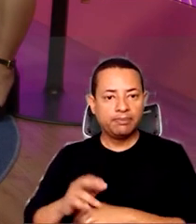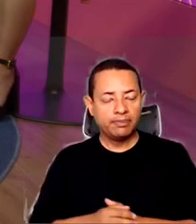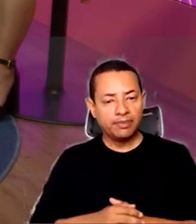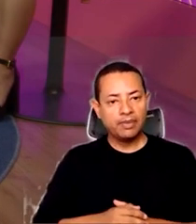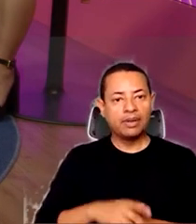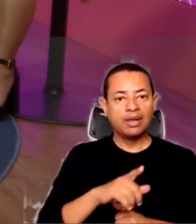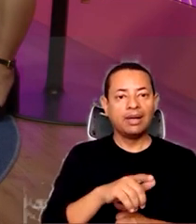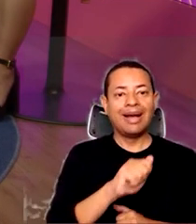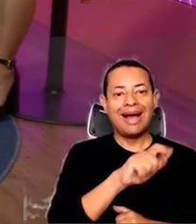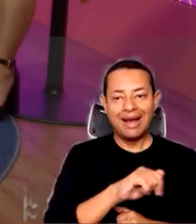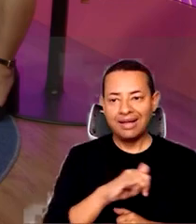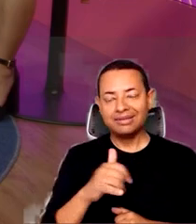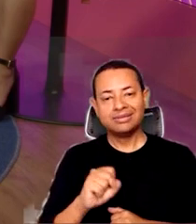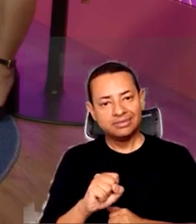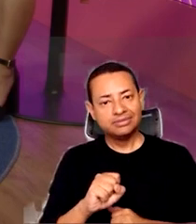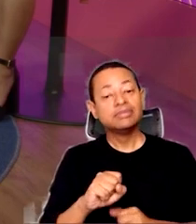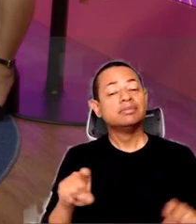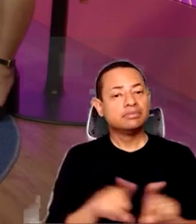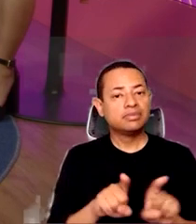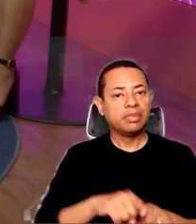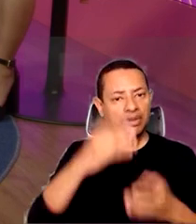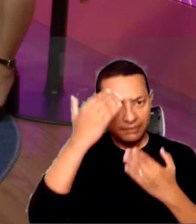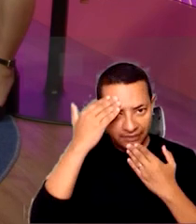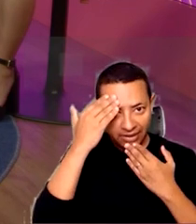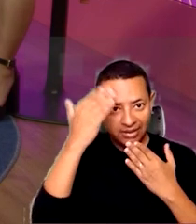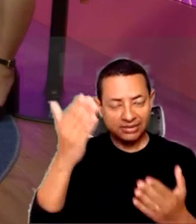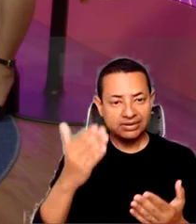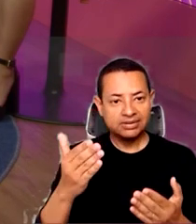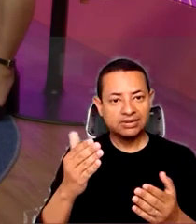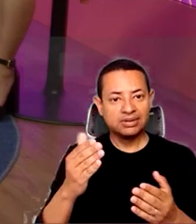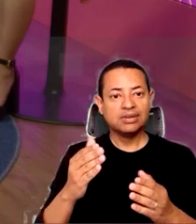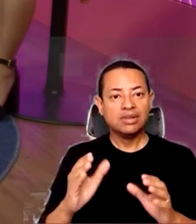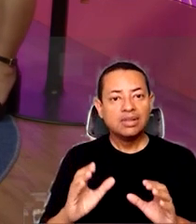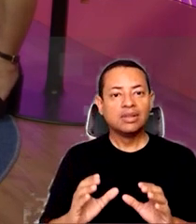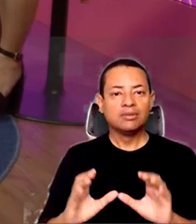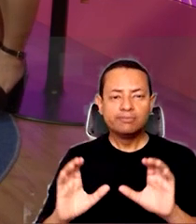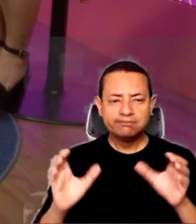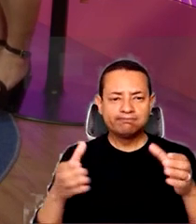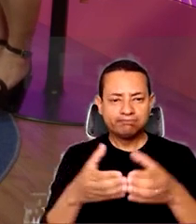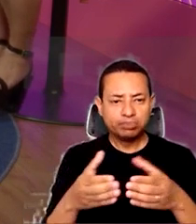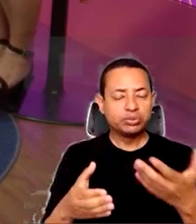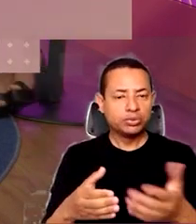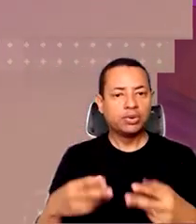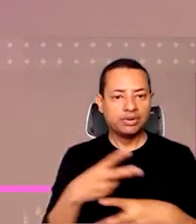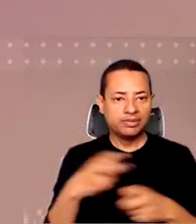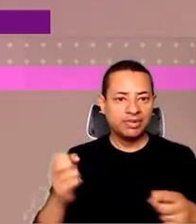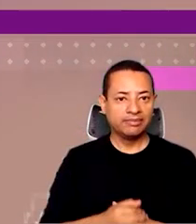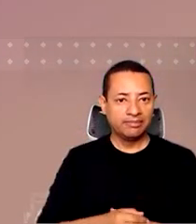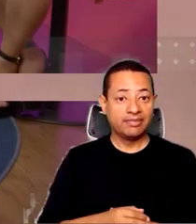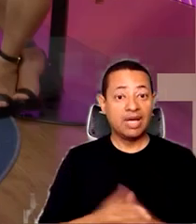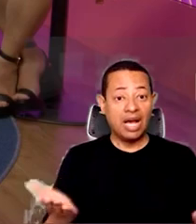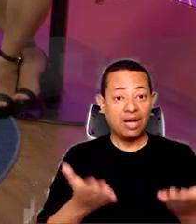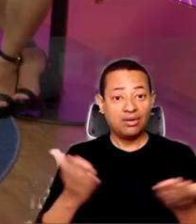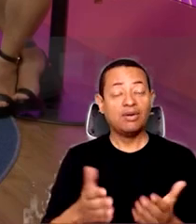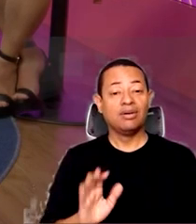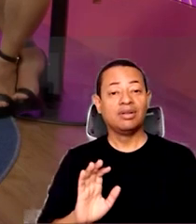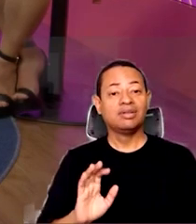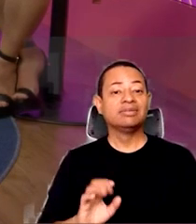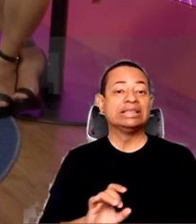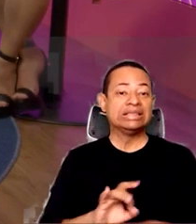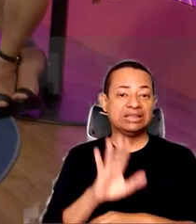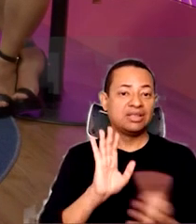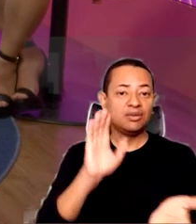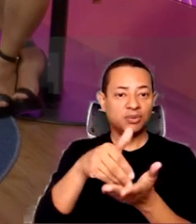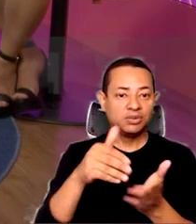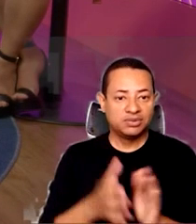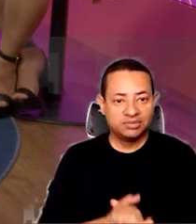zales enfim eh queremos aí agradecer né toda a equipe do sebrai agora uma última dica para vocês